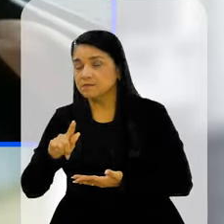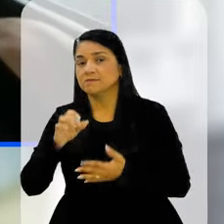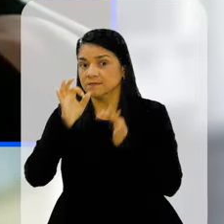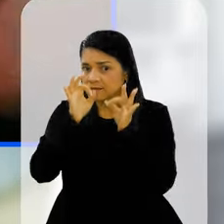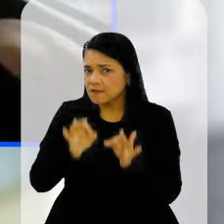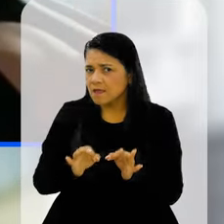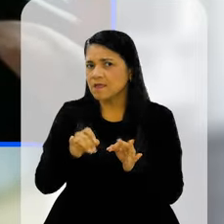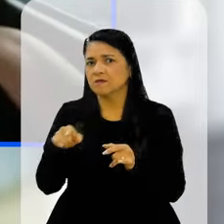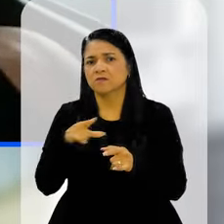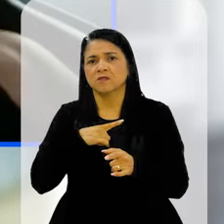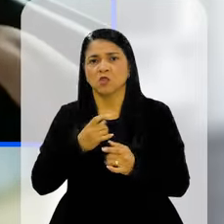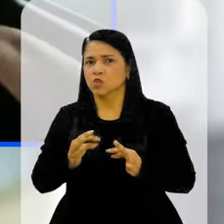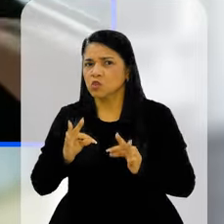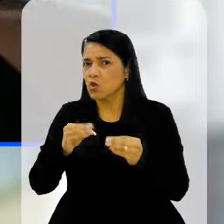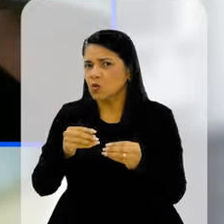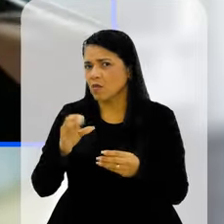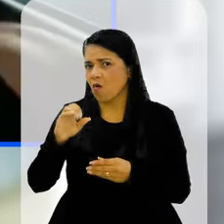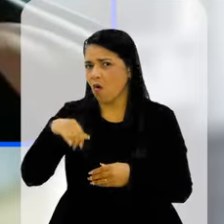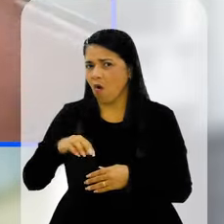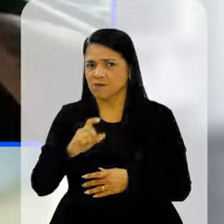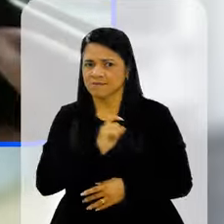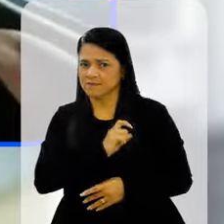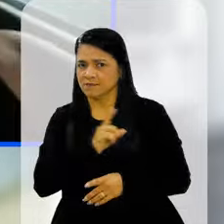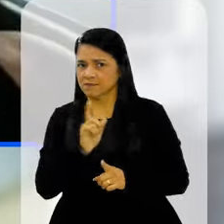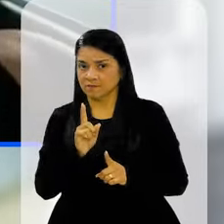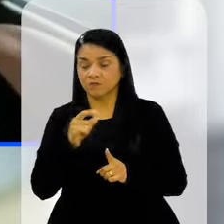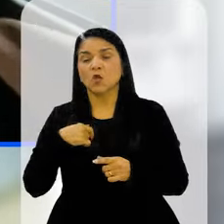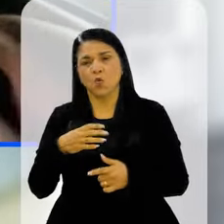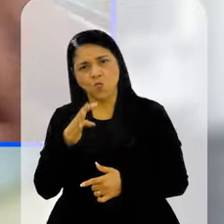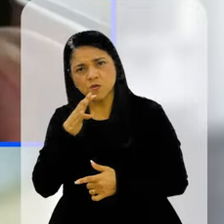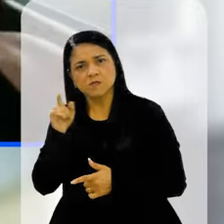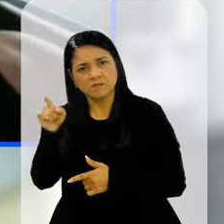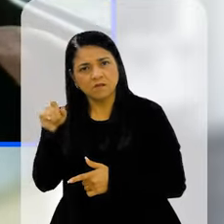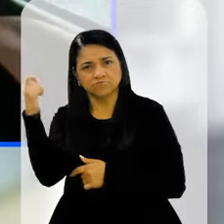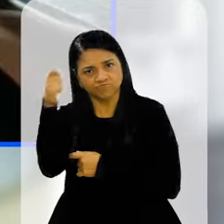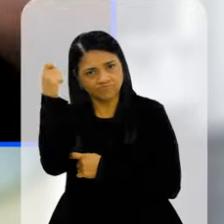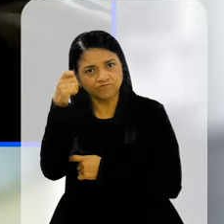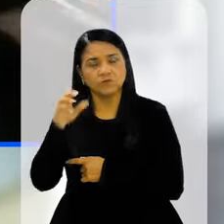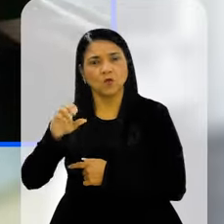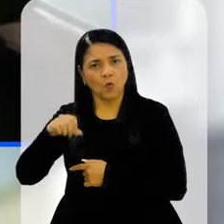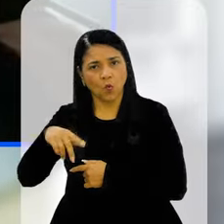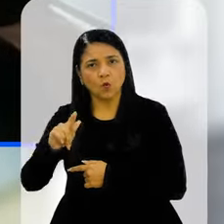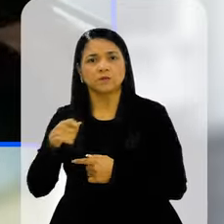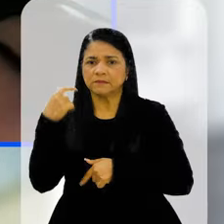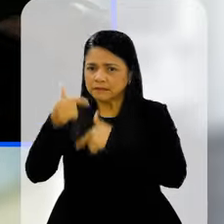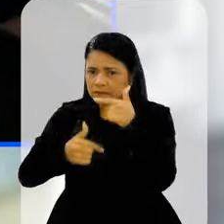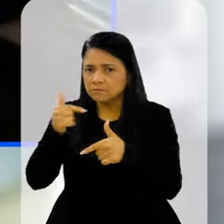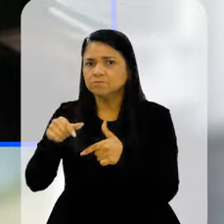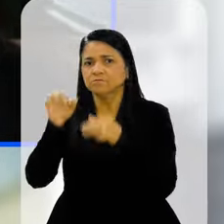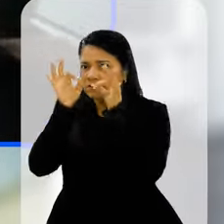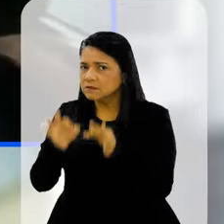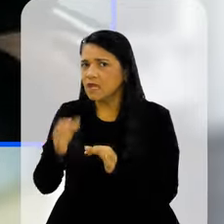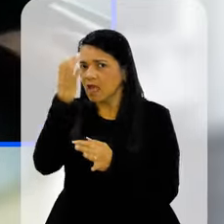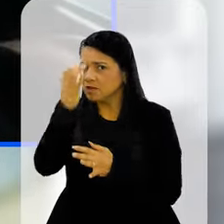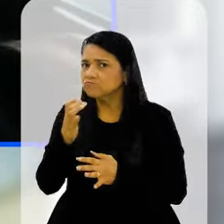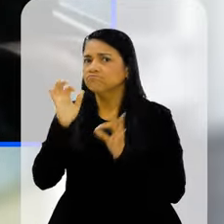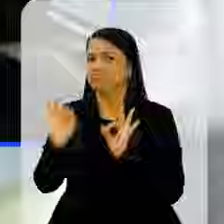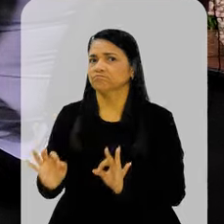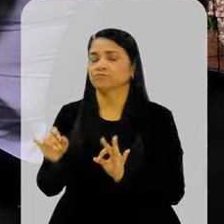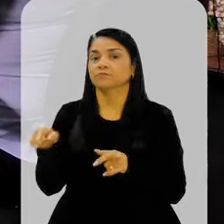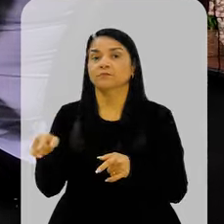são sérias. As pessoas têm que tirar da cabeça que toda ONG é sacanagem. Não, não é. Eu conheci ONGs lá que realmente estão trabalhando, então vale muito a